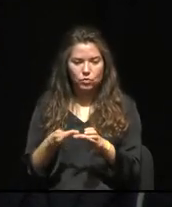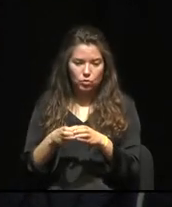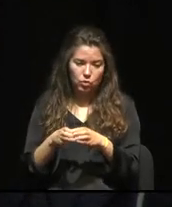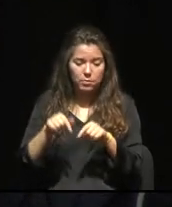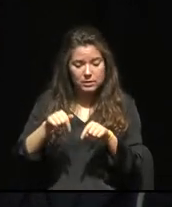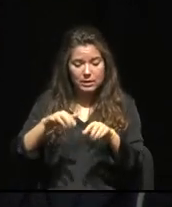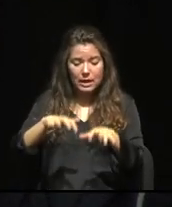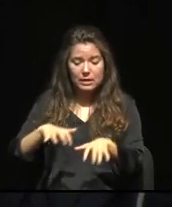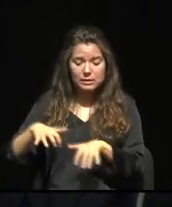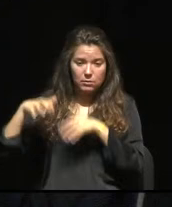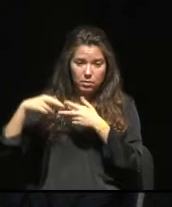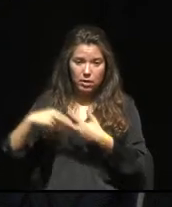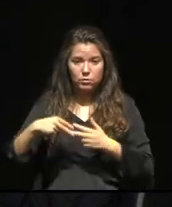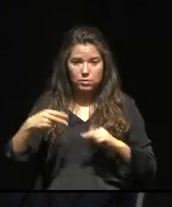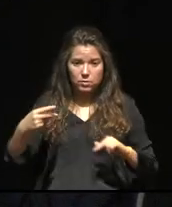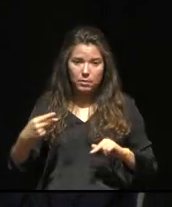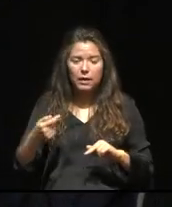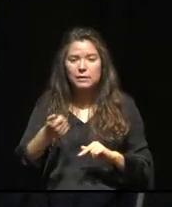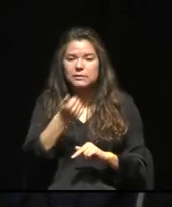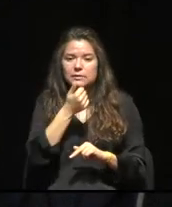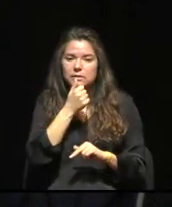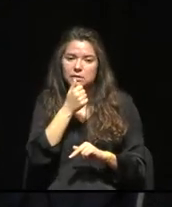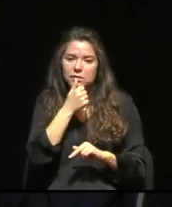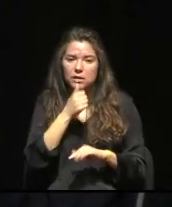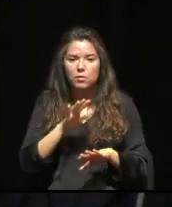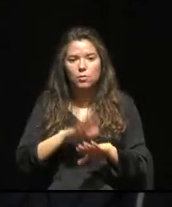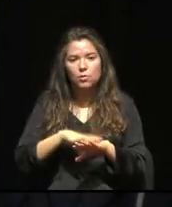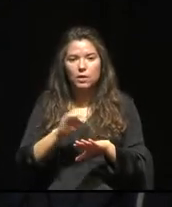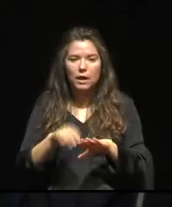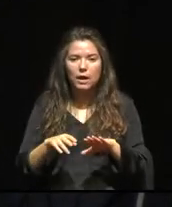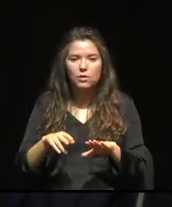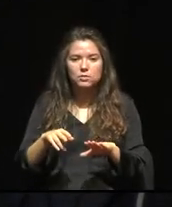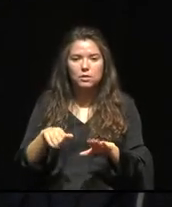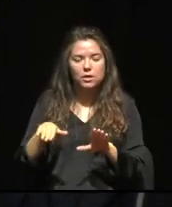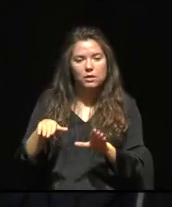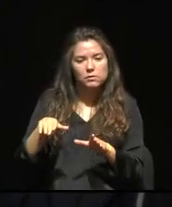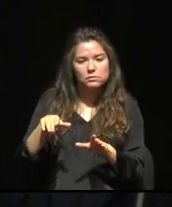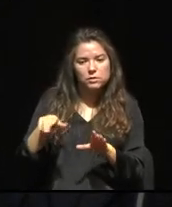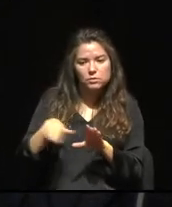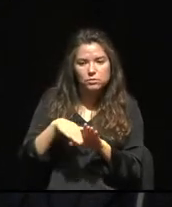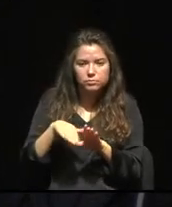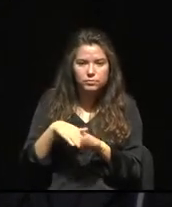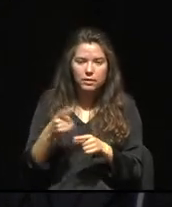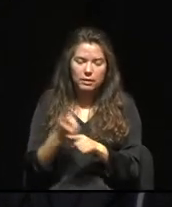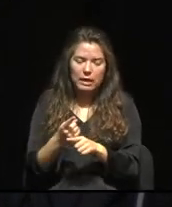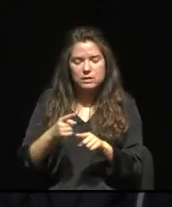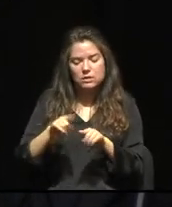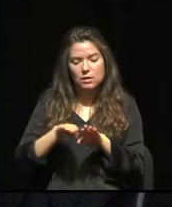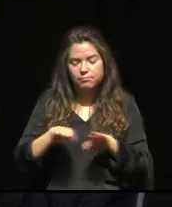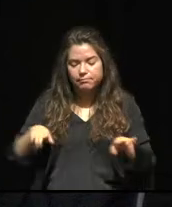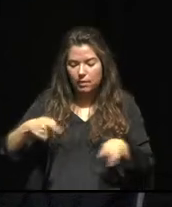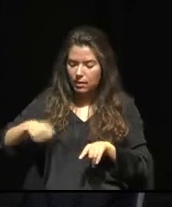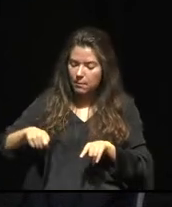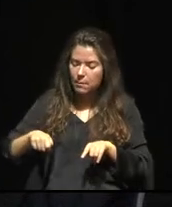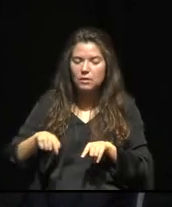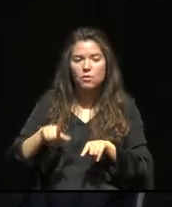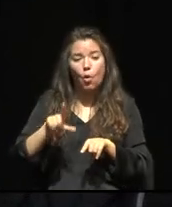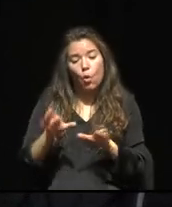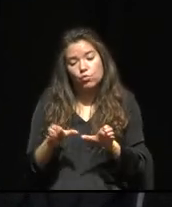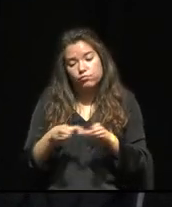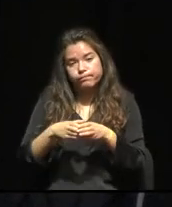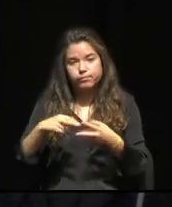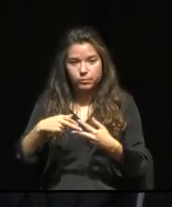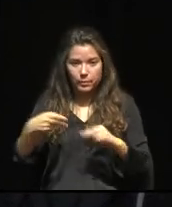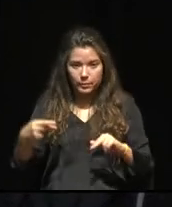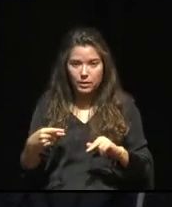Assembleia municipal deliberar sobre a Constituição das comissões por iniciativa da presidência da mesa ou de um grupo Municipal